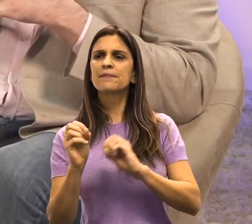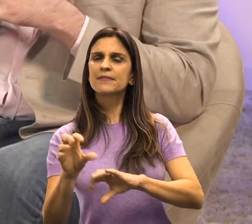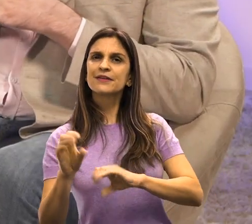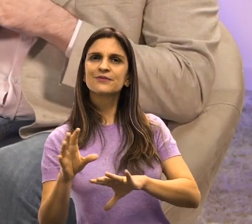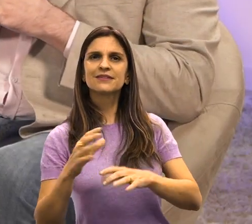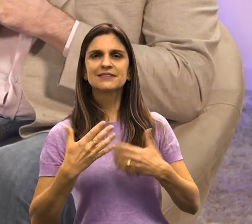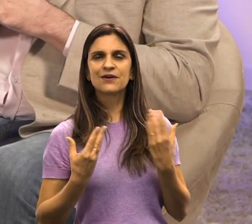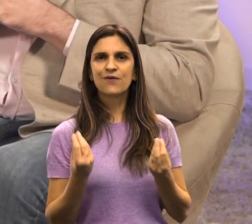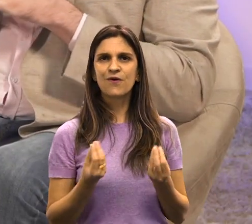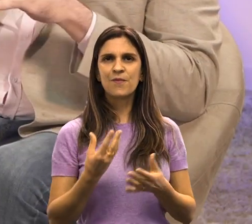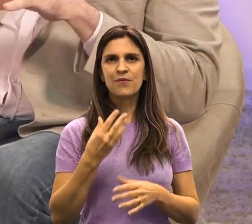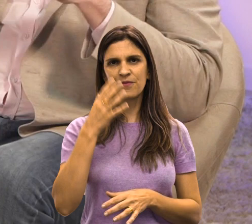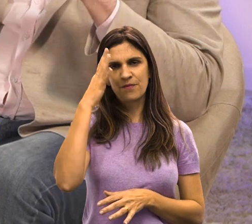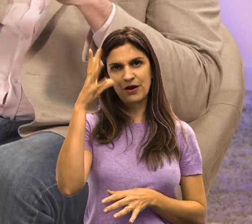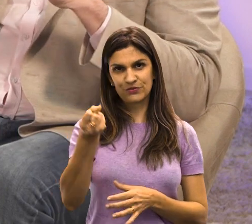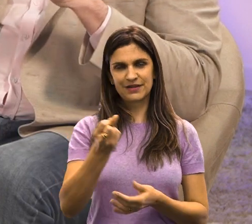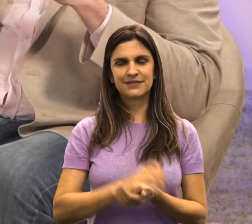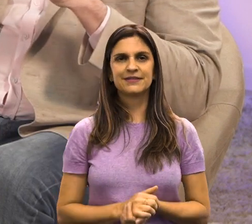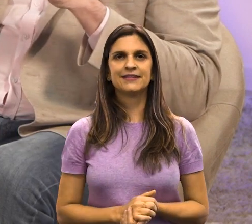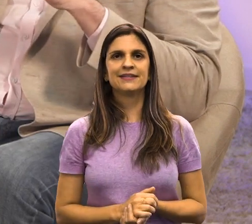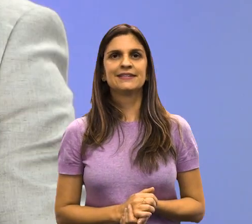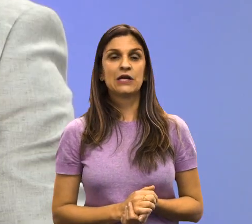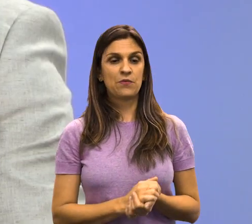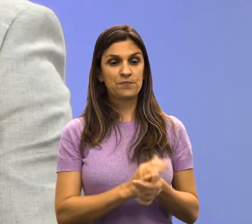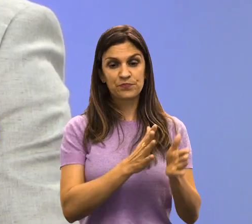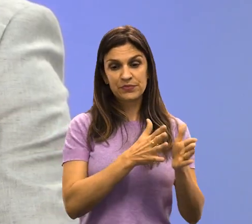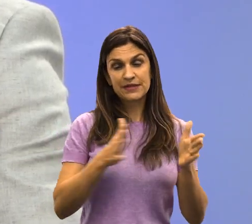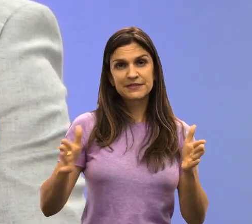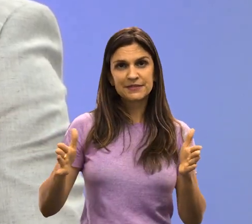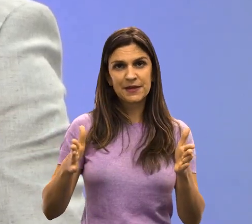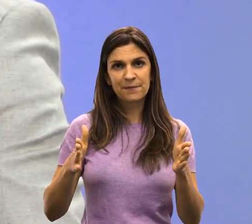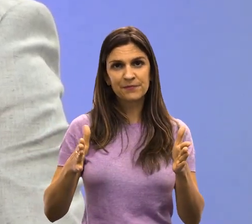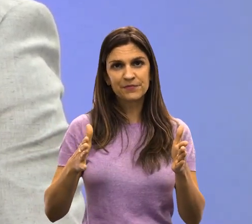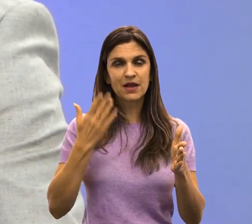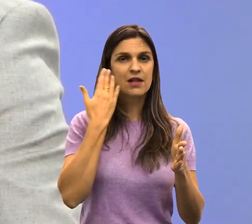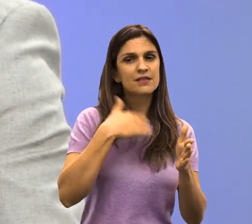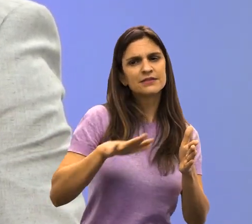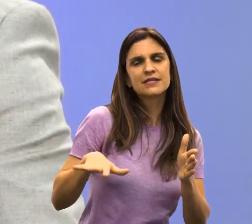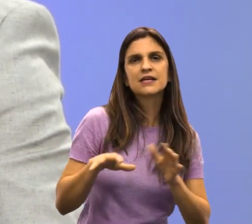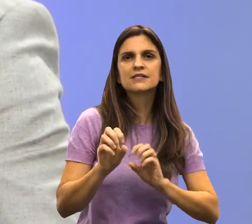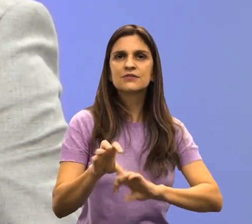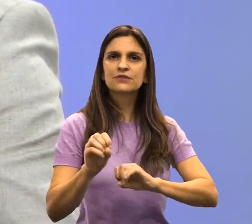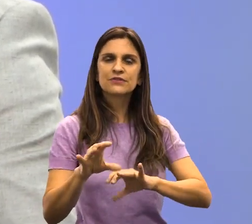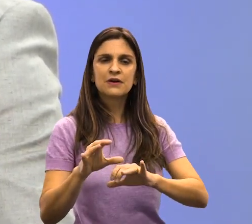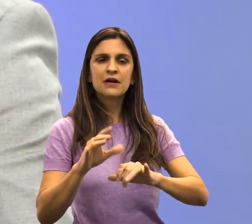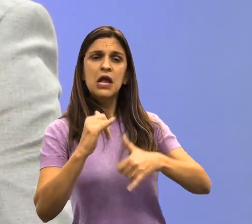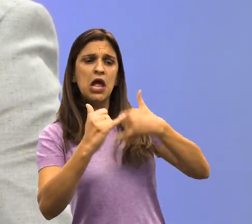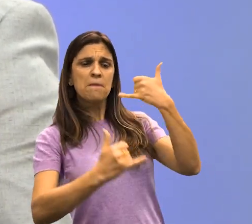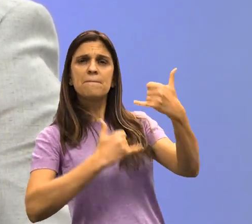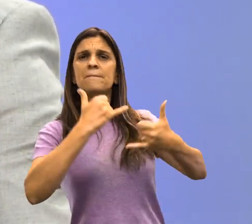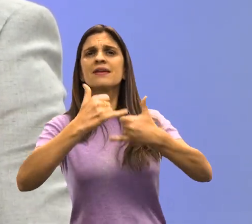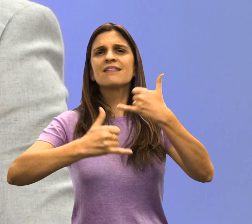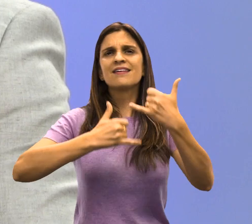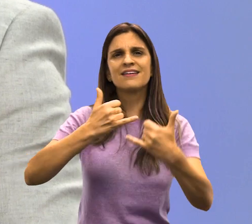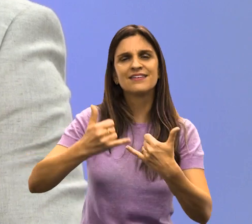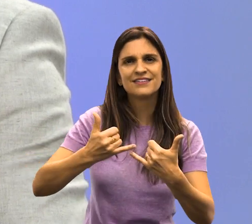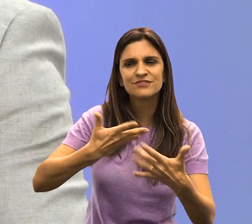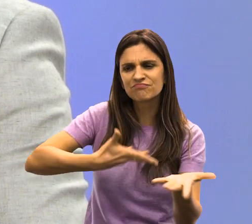pessoas confundem. Na educação infantil, a criança aprende brincando. É o lúdico,